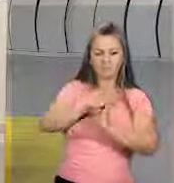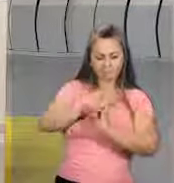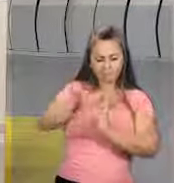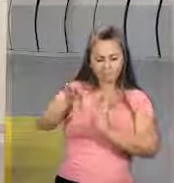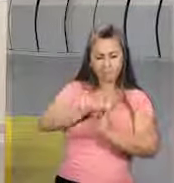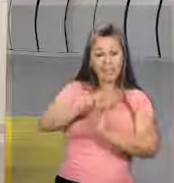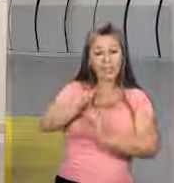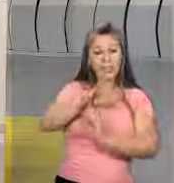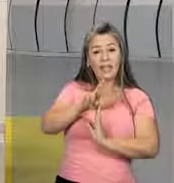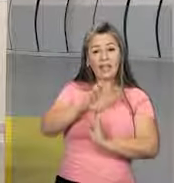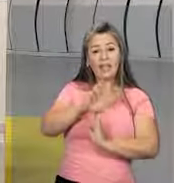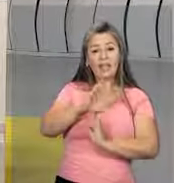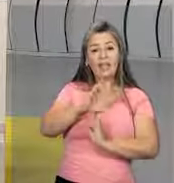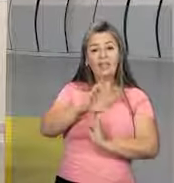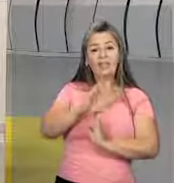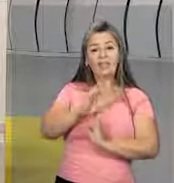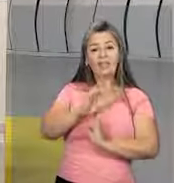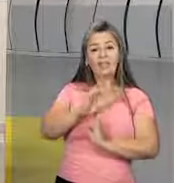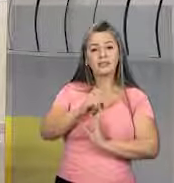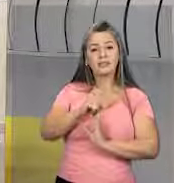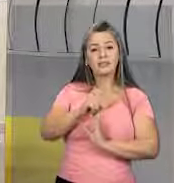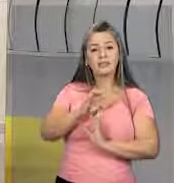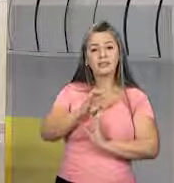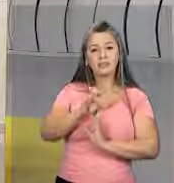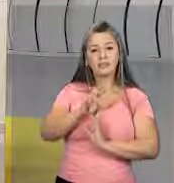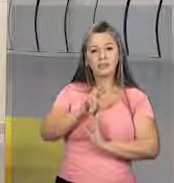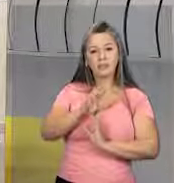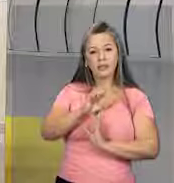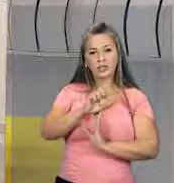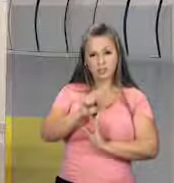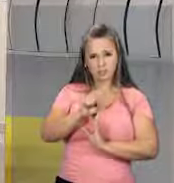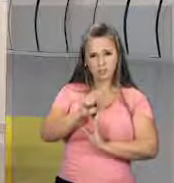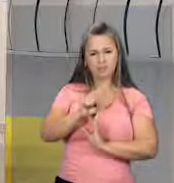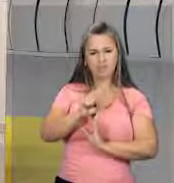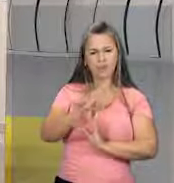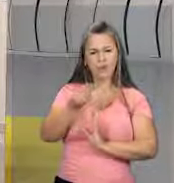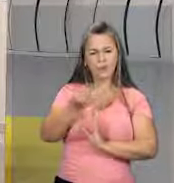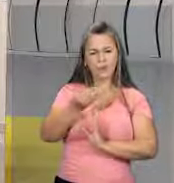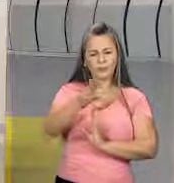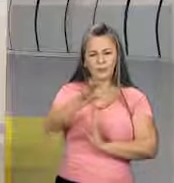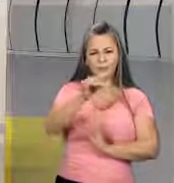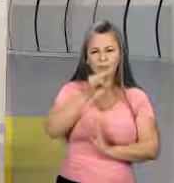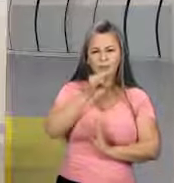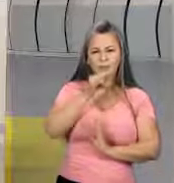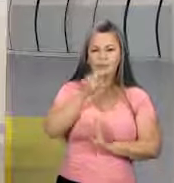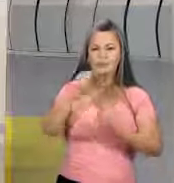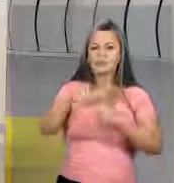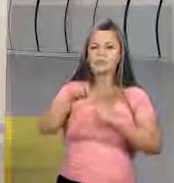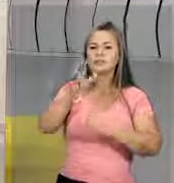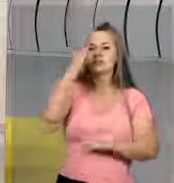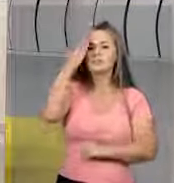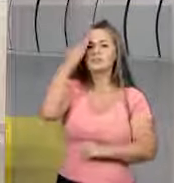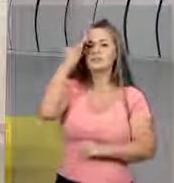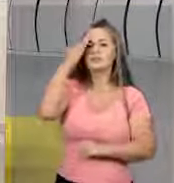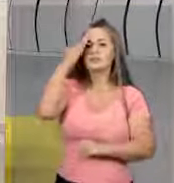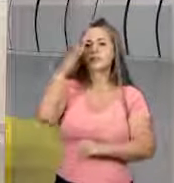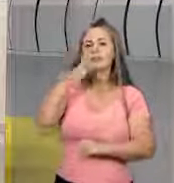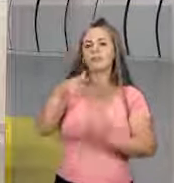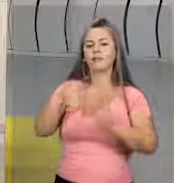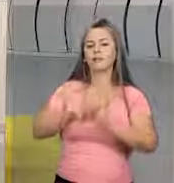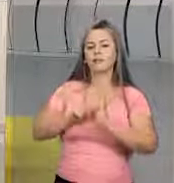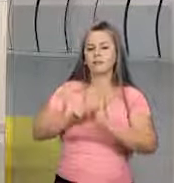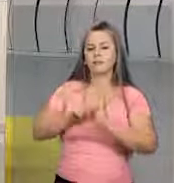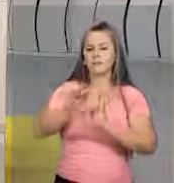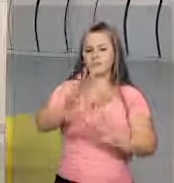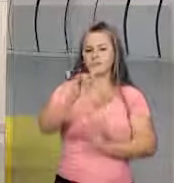muito importante conhecermos os efeitos da corrente elétrica. Quando uma corrente